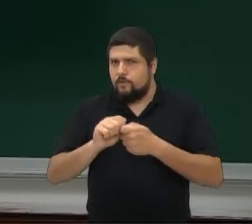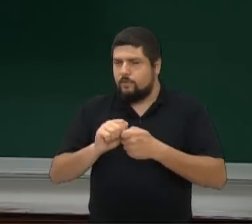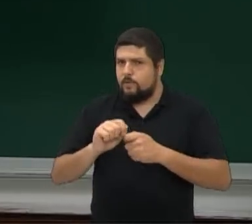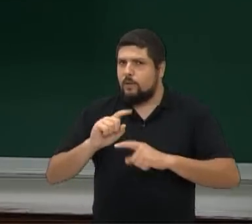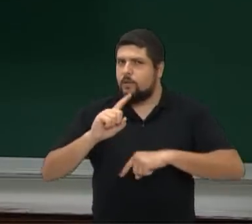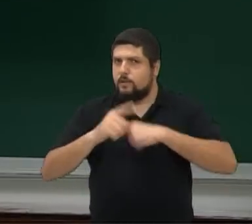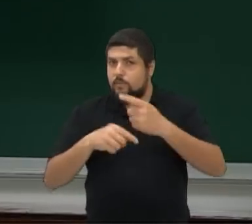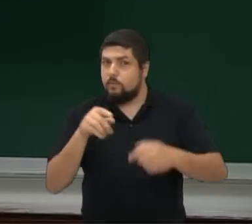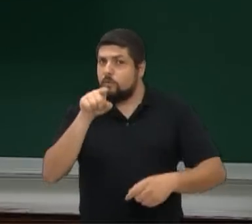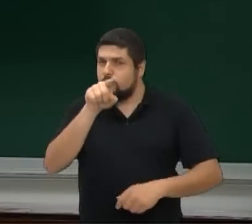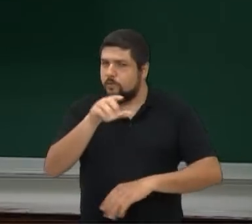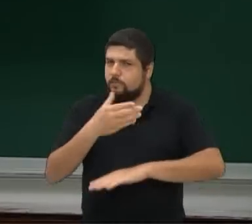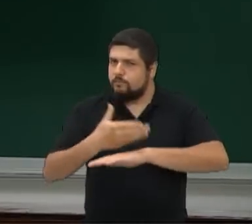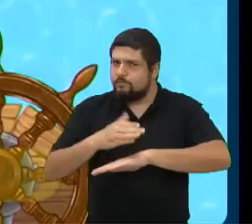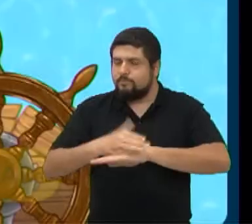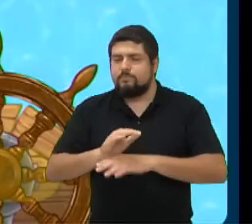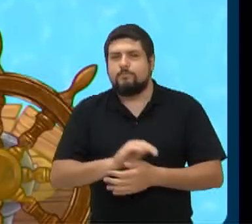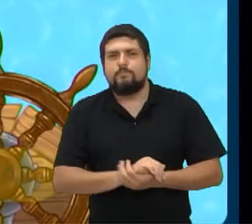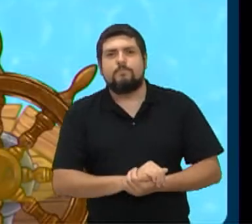sozinhos, ok? Vamos lá.